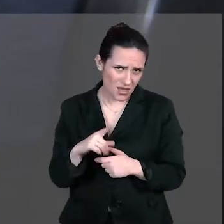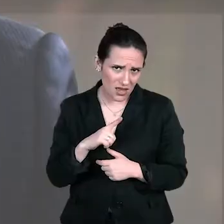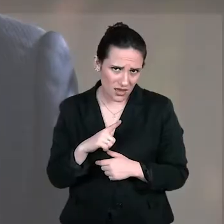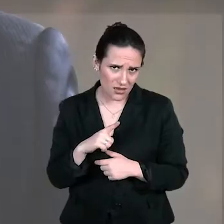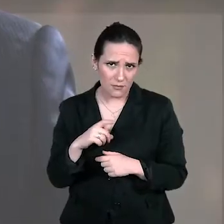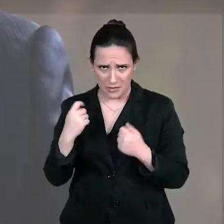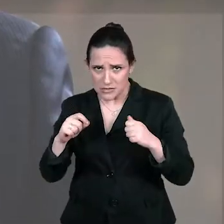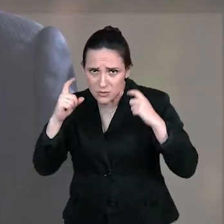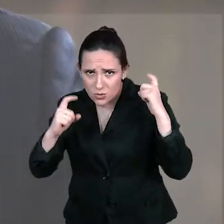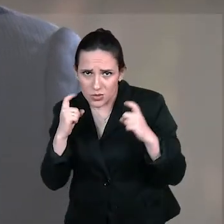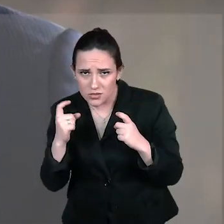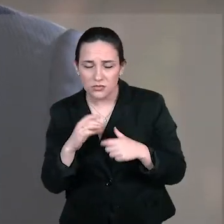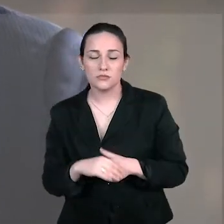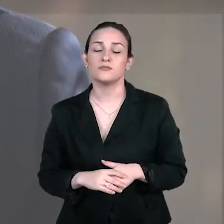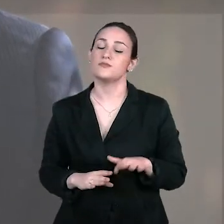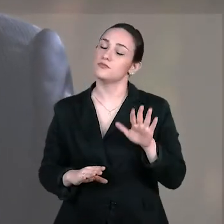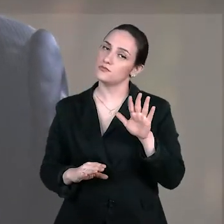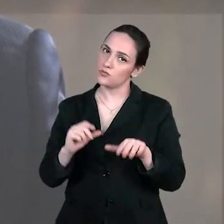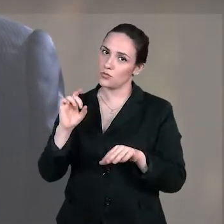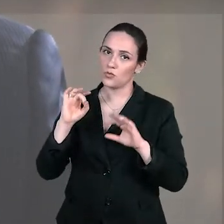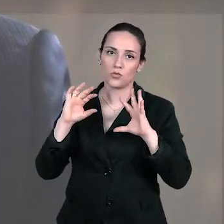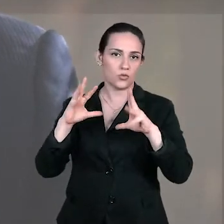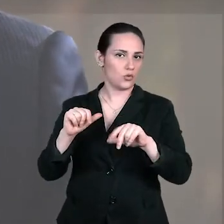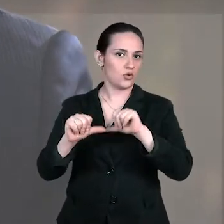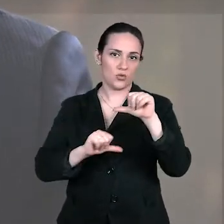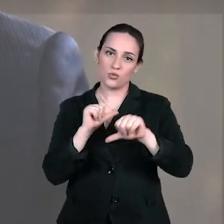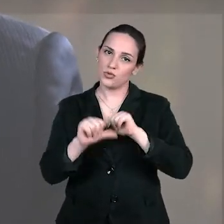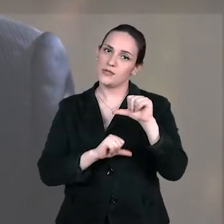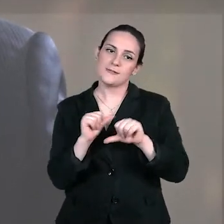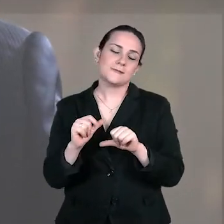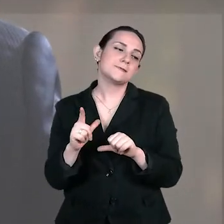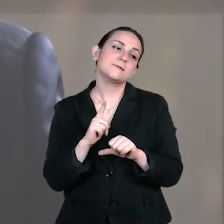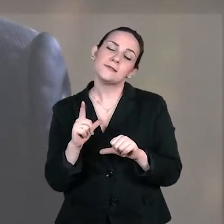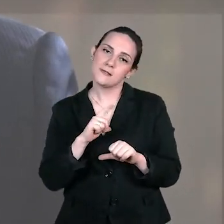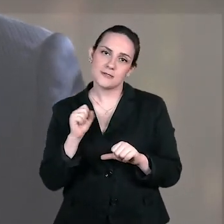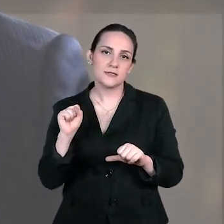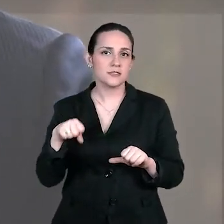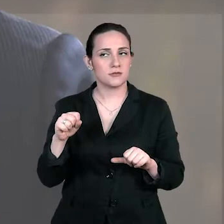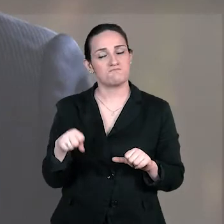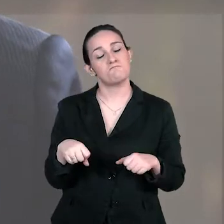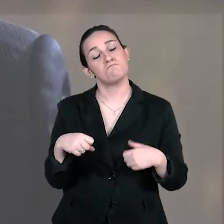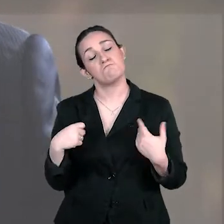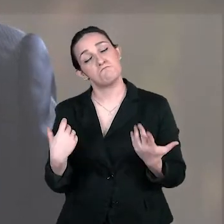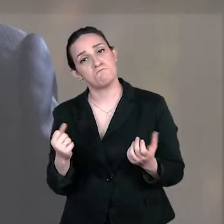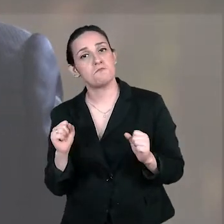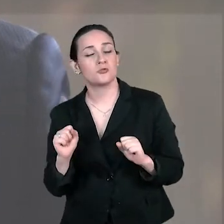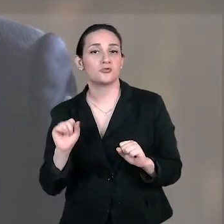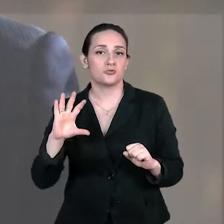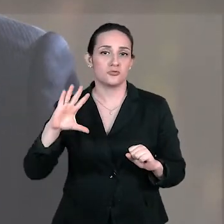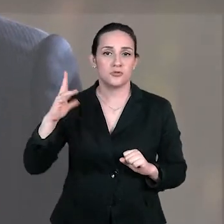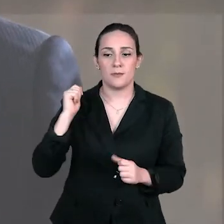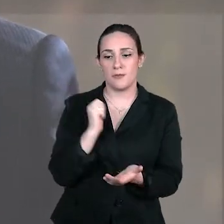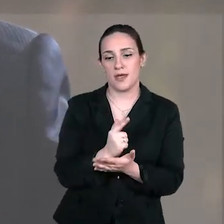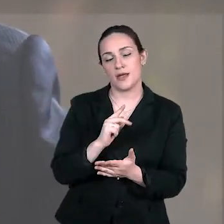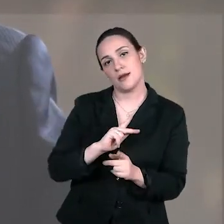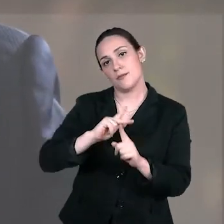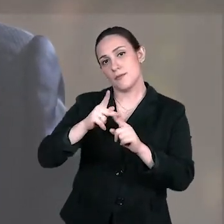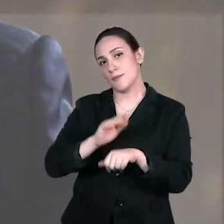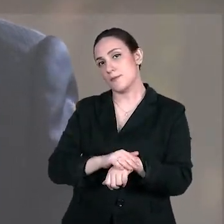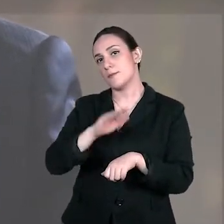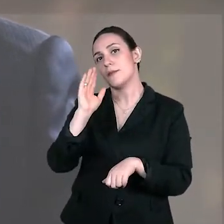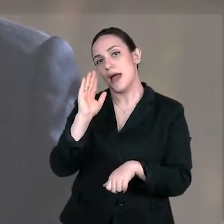preocupado? Paulo, toda reforma, eu diria que ela gera esse temor de que vamos pagar mais